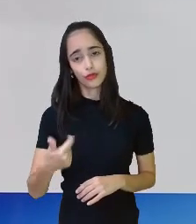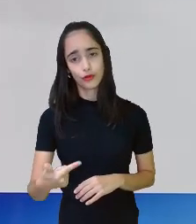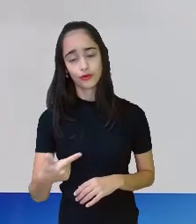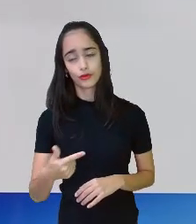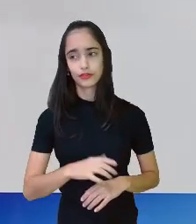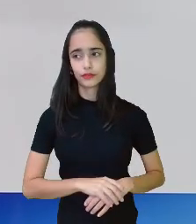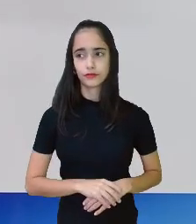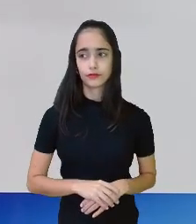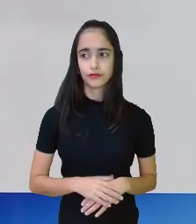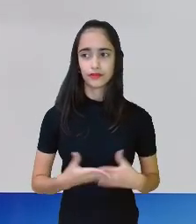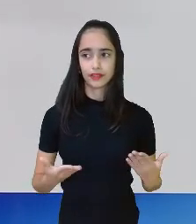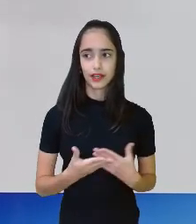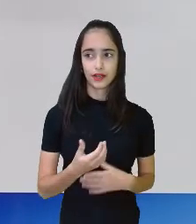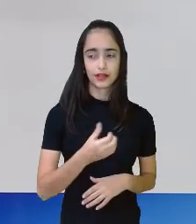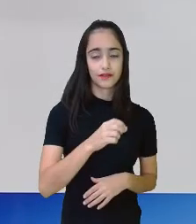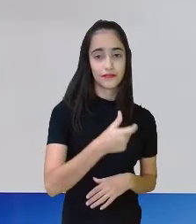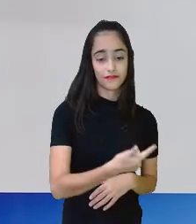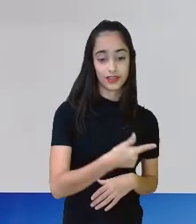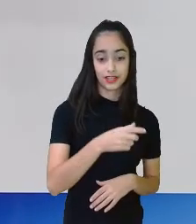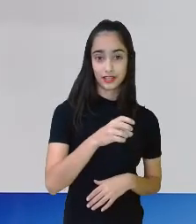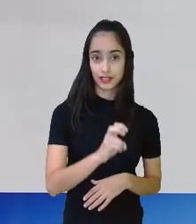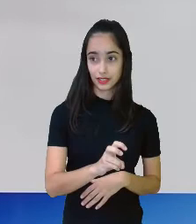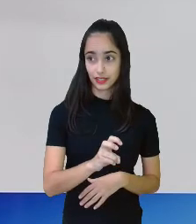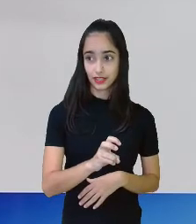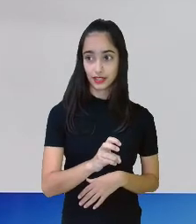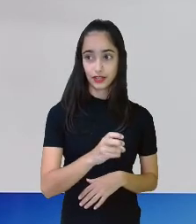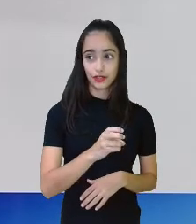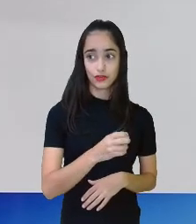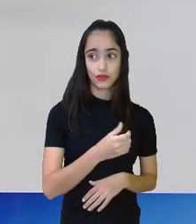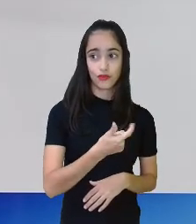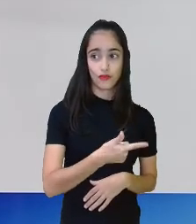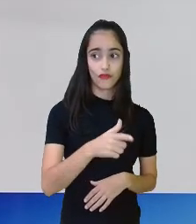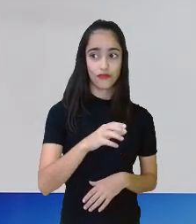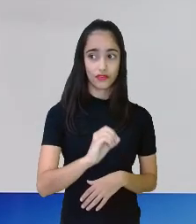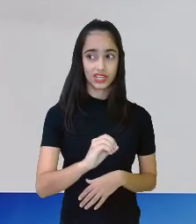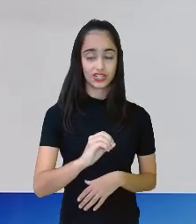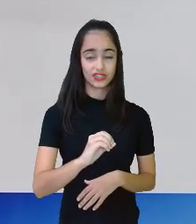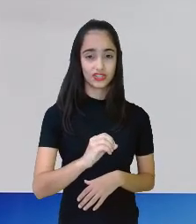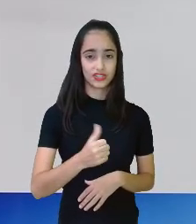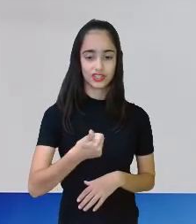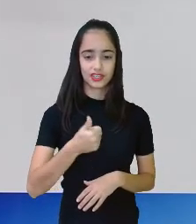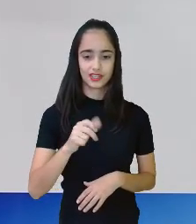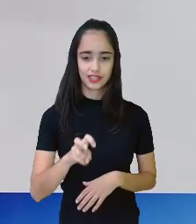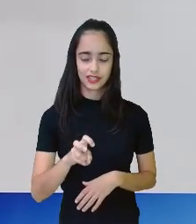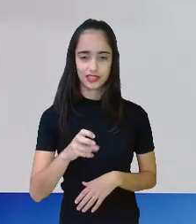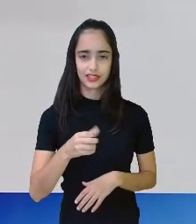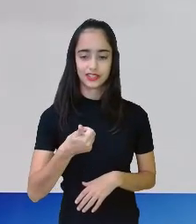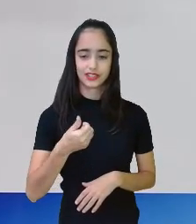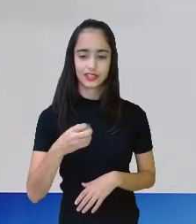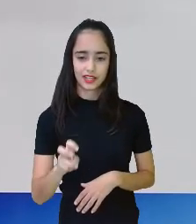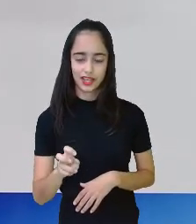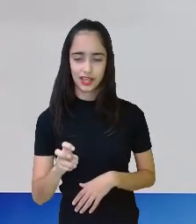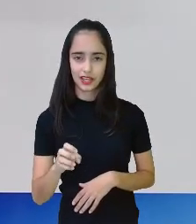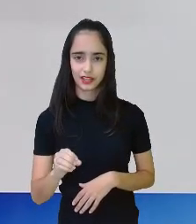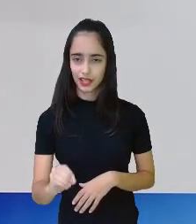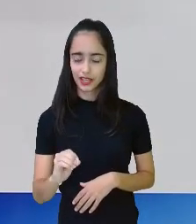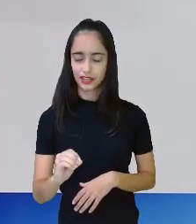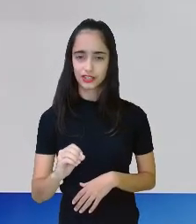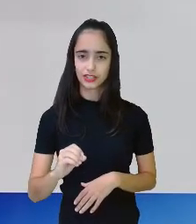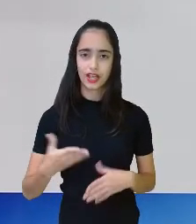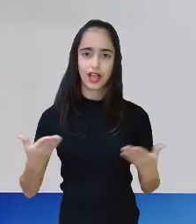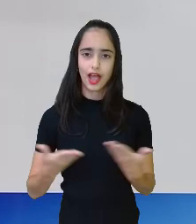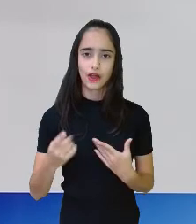20, 15, 10. Só que tem um complicador aí. A gente começou do maior e foi para o menor. Pegadinha,